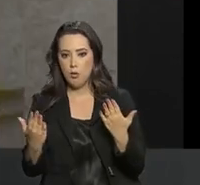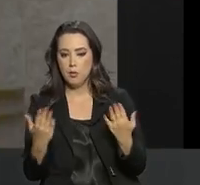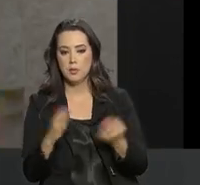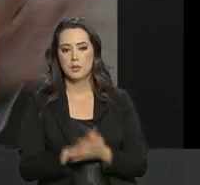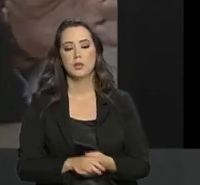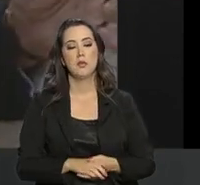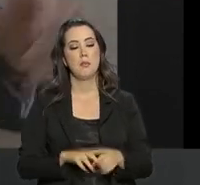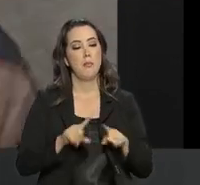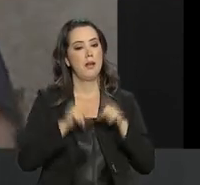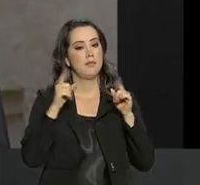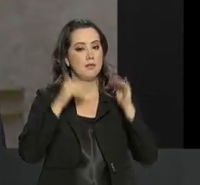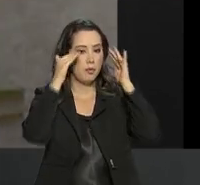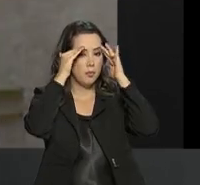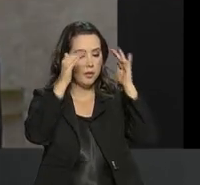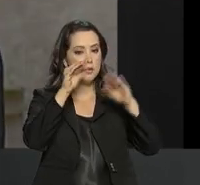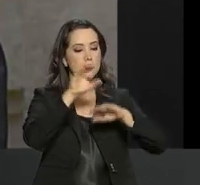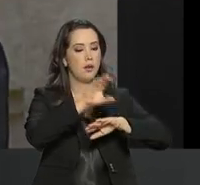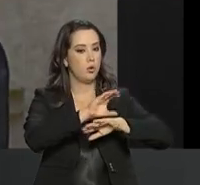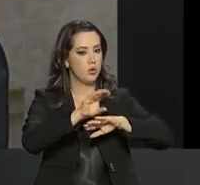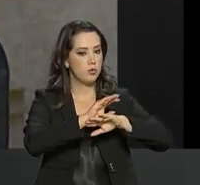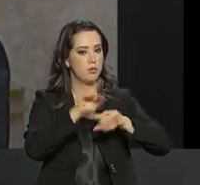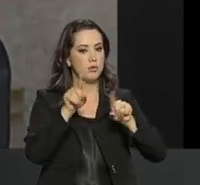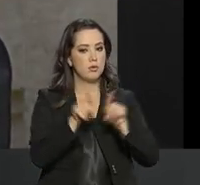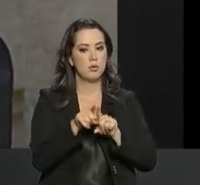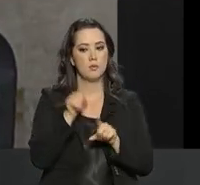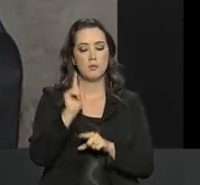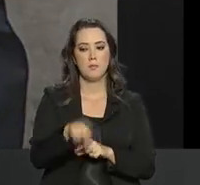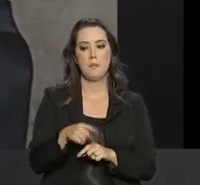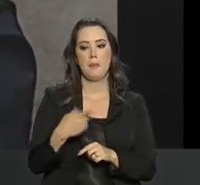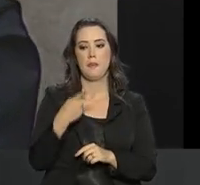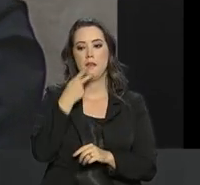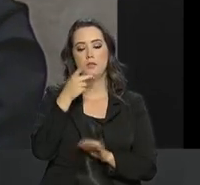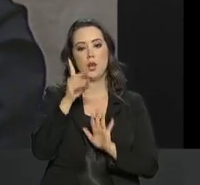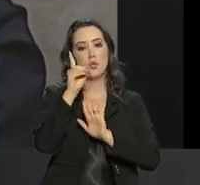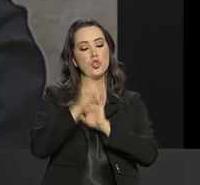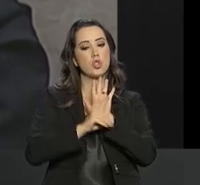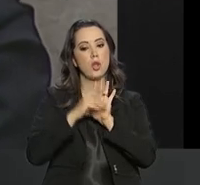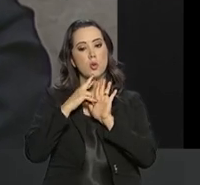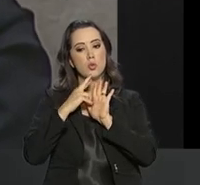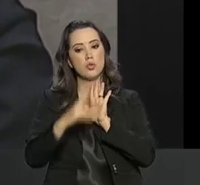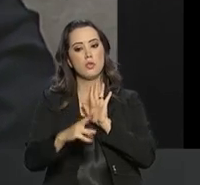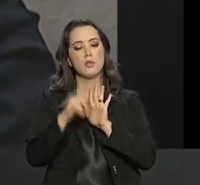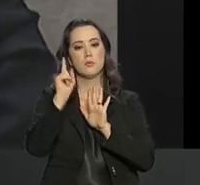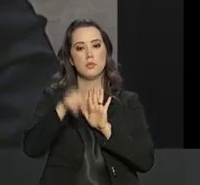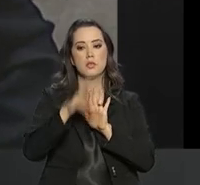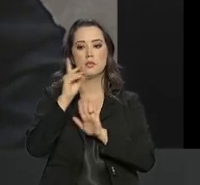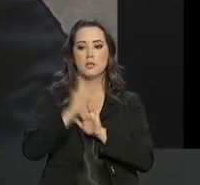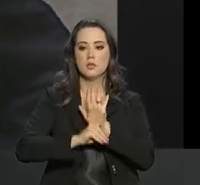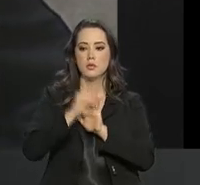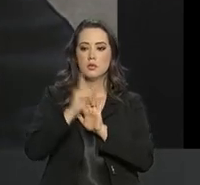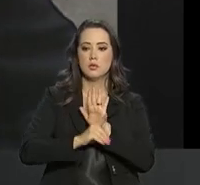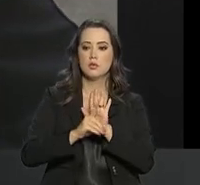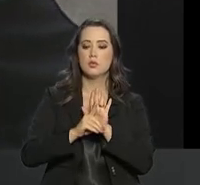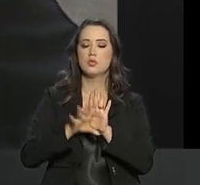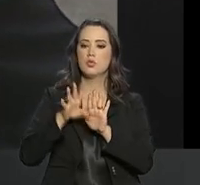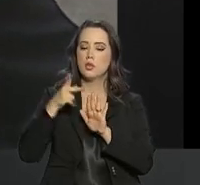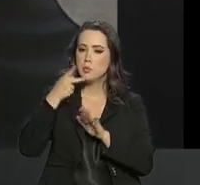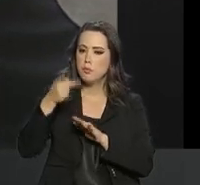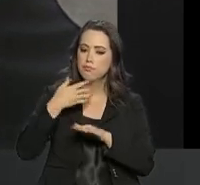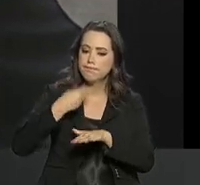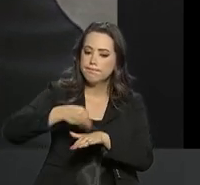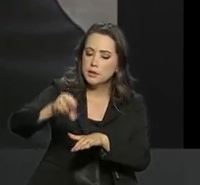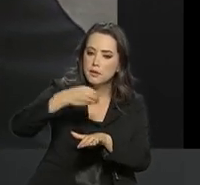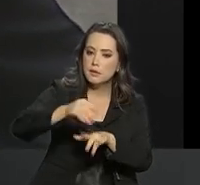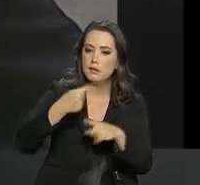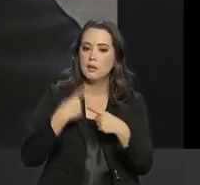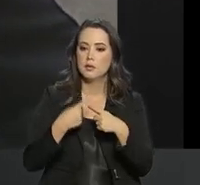texto constitucional, para invocar Kelsen, né? Eu diria, o direito de resposta é um direito para completar a informação. Porque